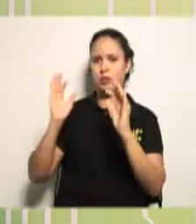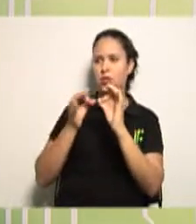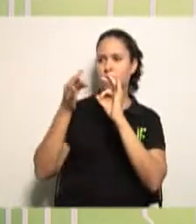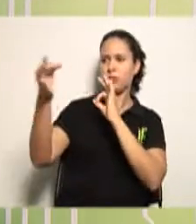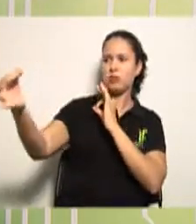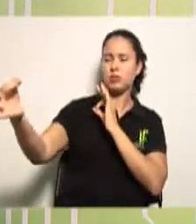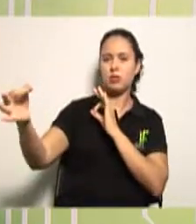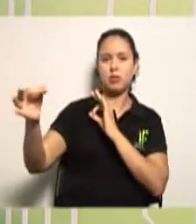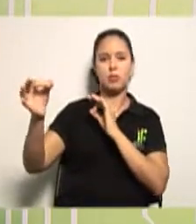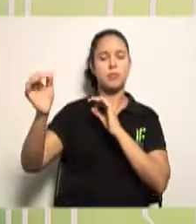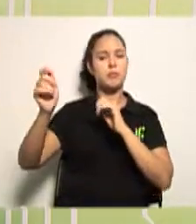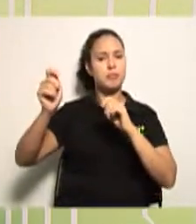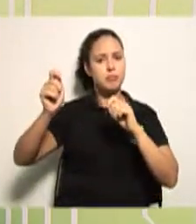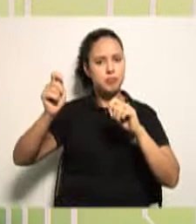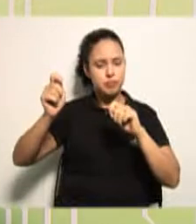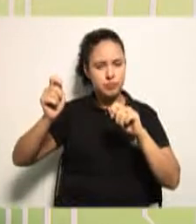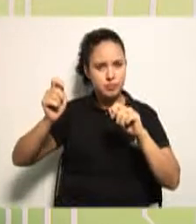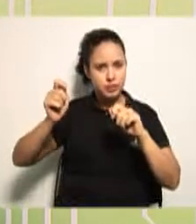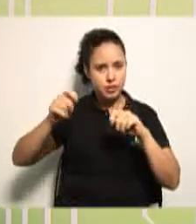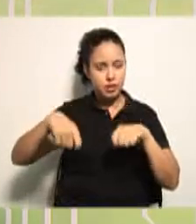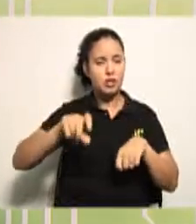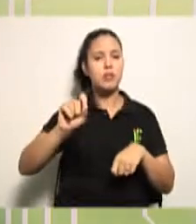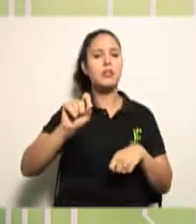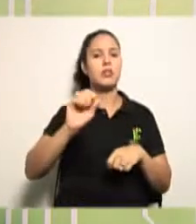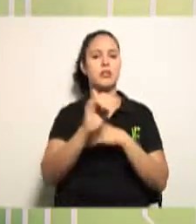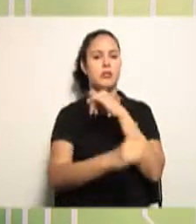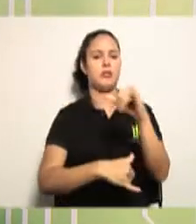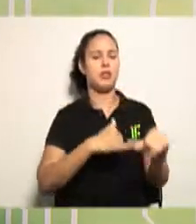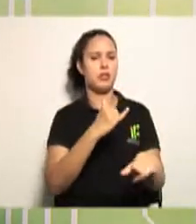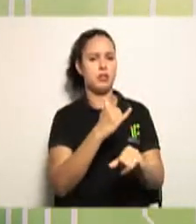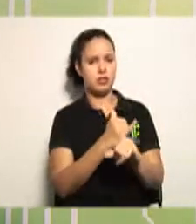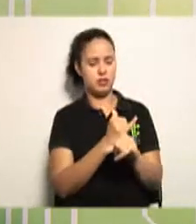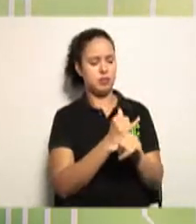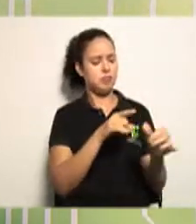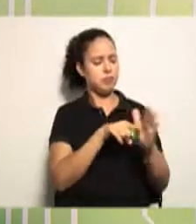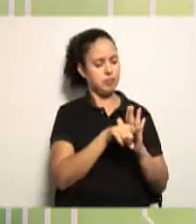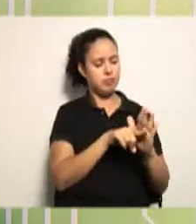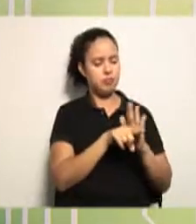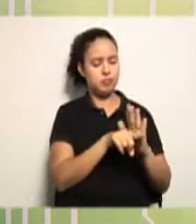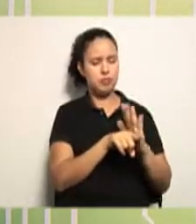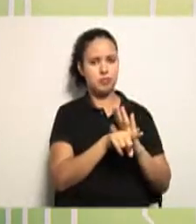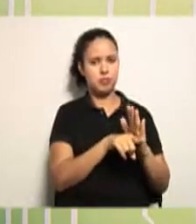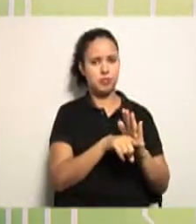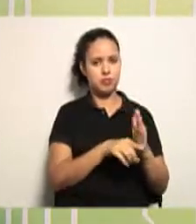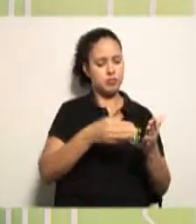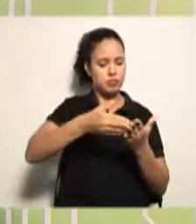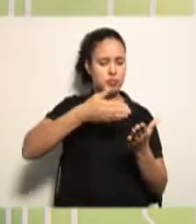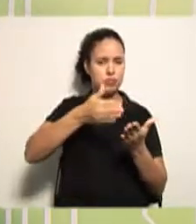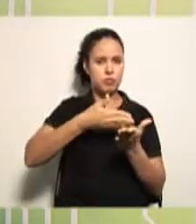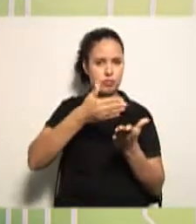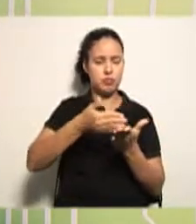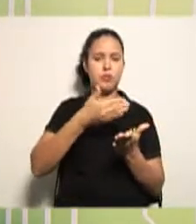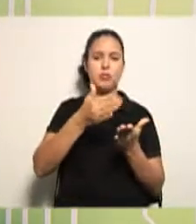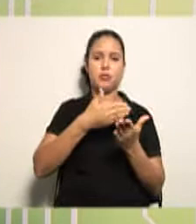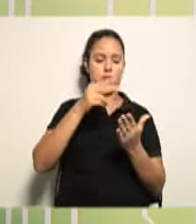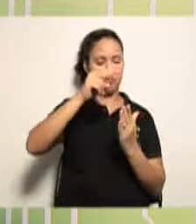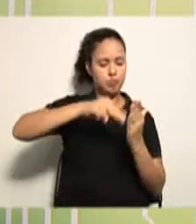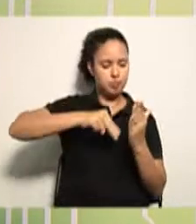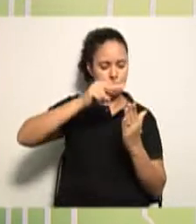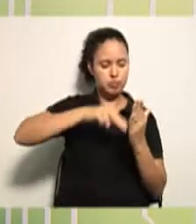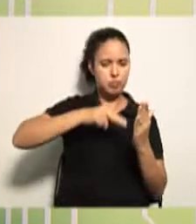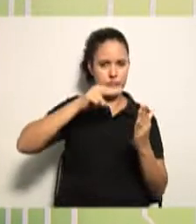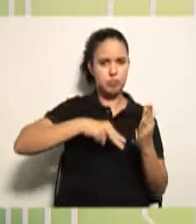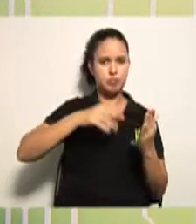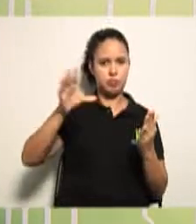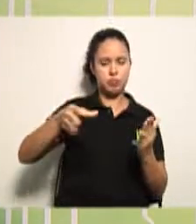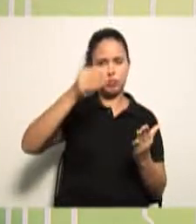consigo pesquisar e verificar um livro, tirar essa dúvida, fazer uma pesquisa, buscar artigos que vão me dar subsídio e vão